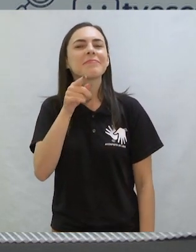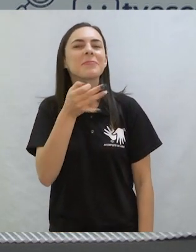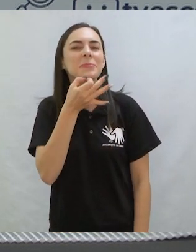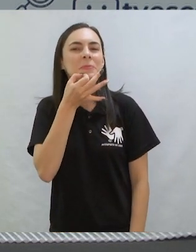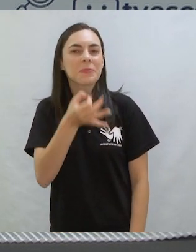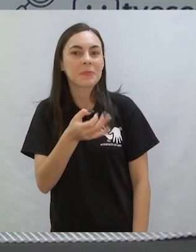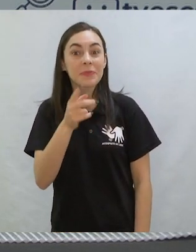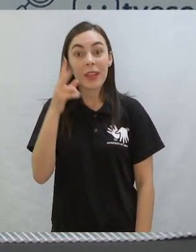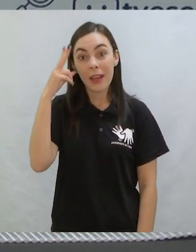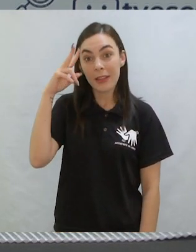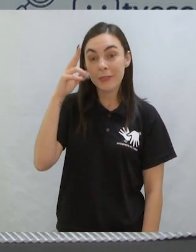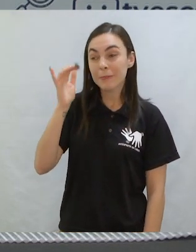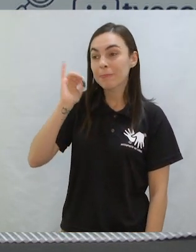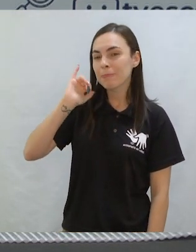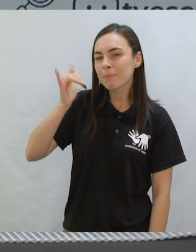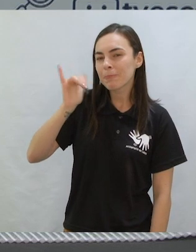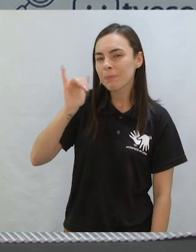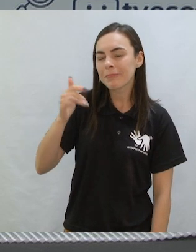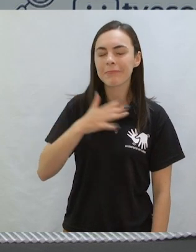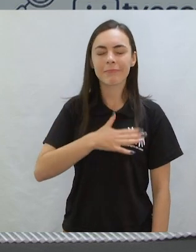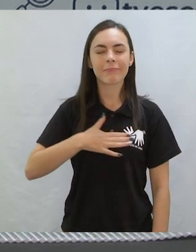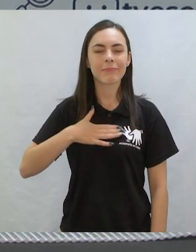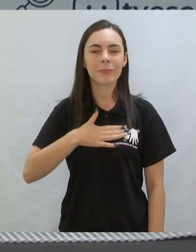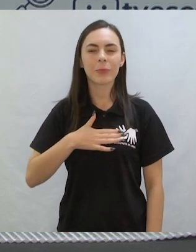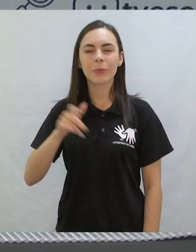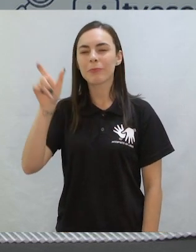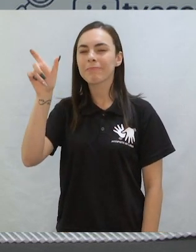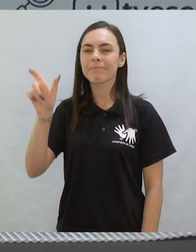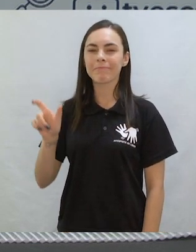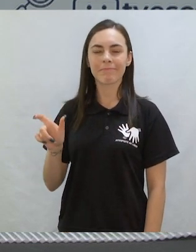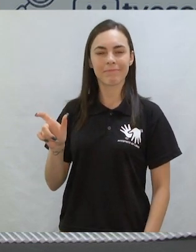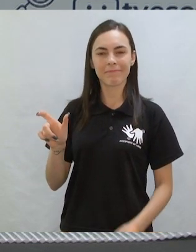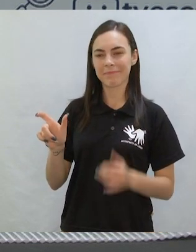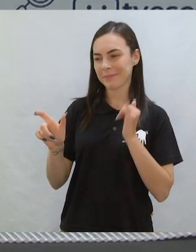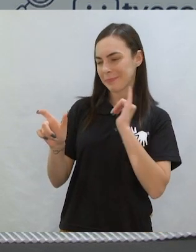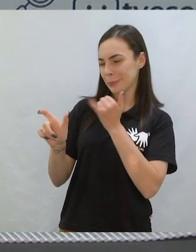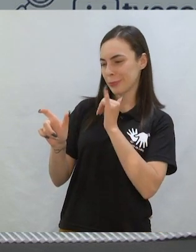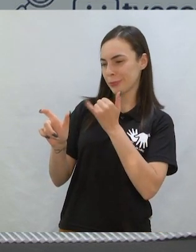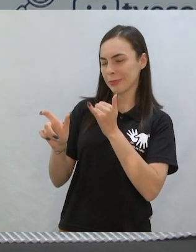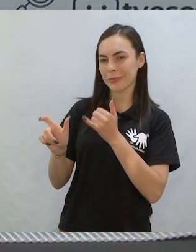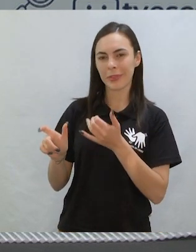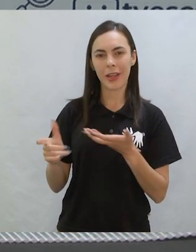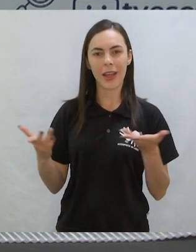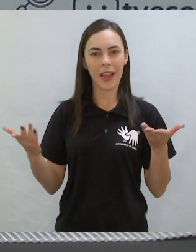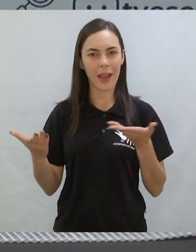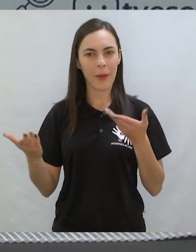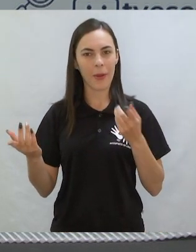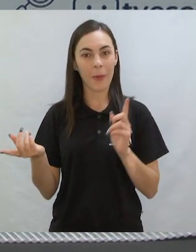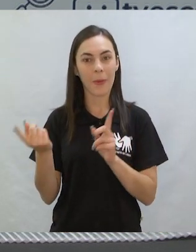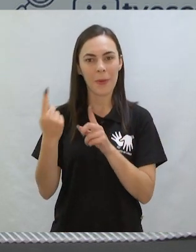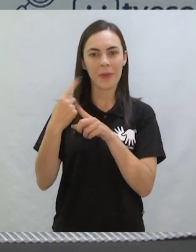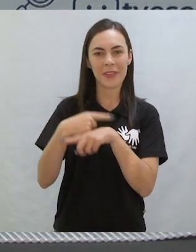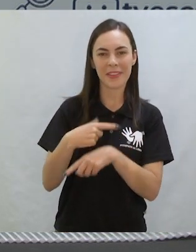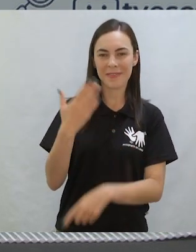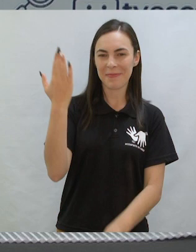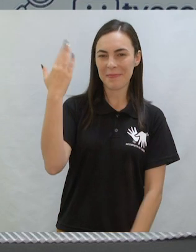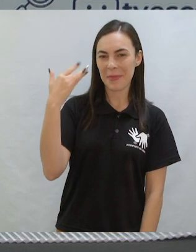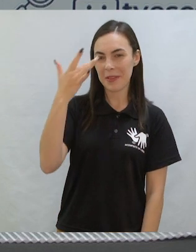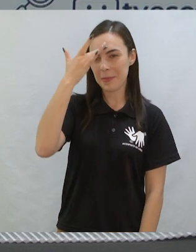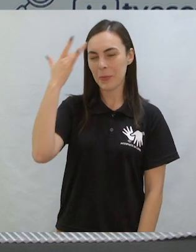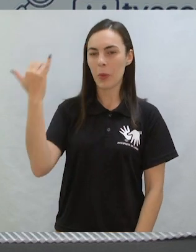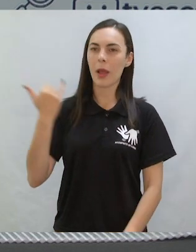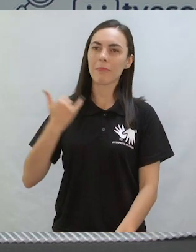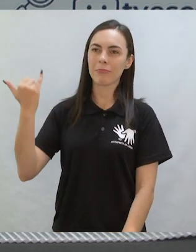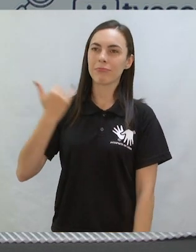Então, que tal você contar esta história que você tanto gosta para alguém também? Vamos inverter. Em vez